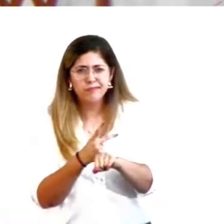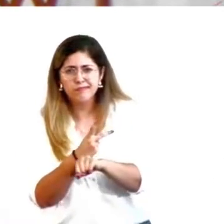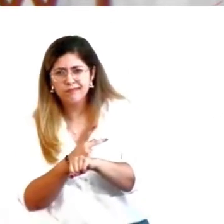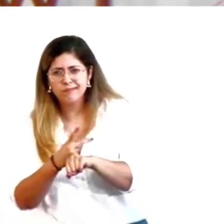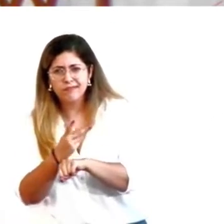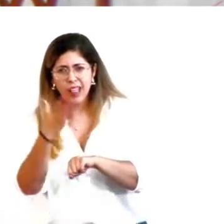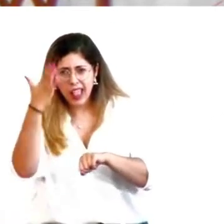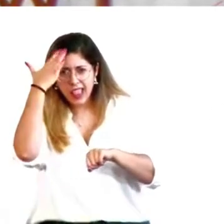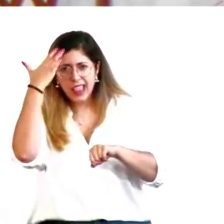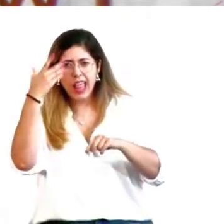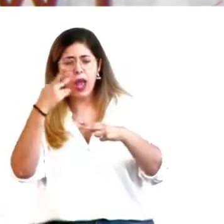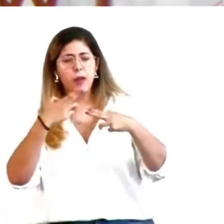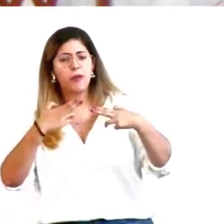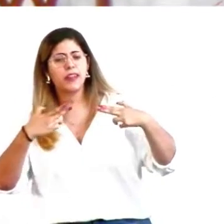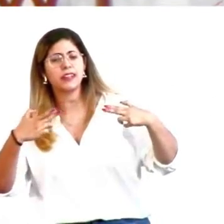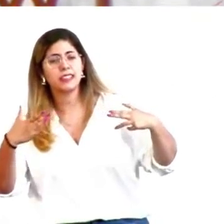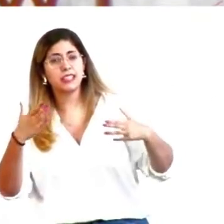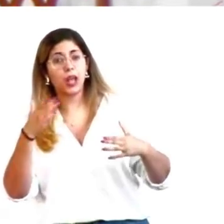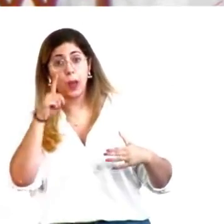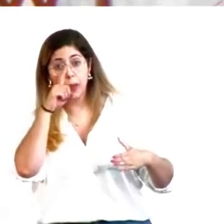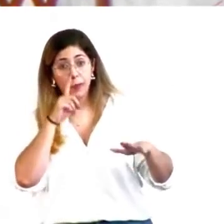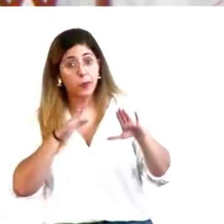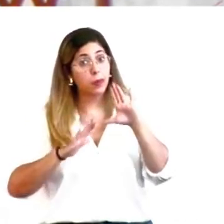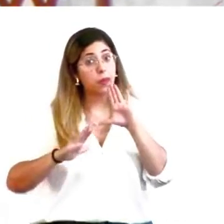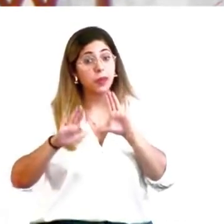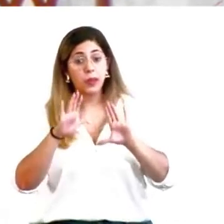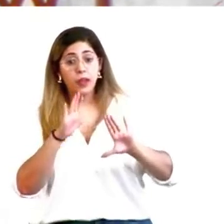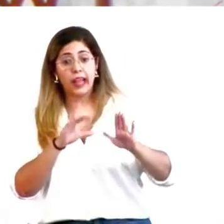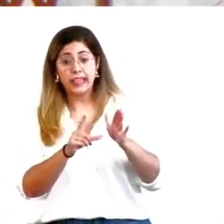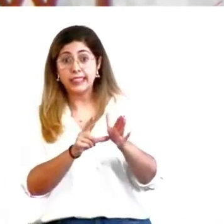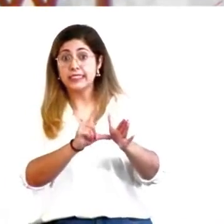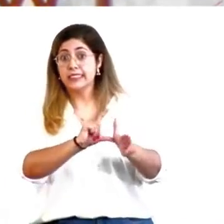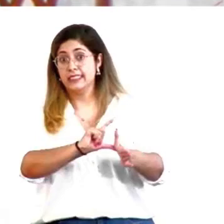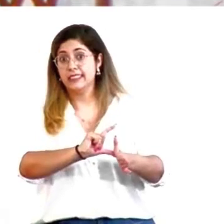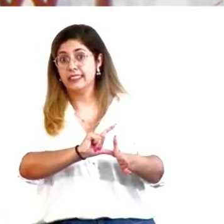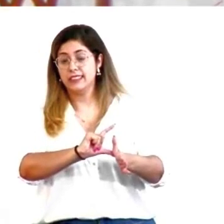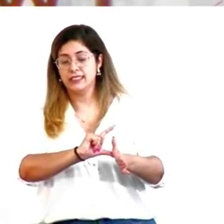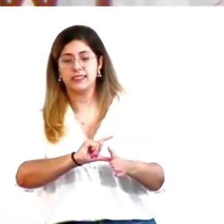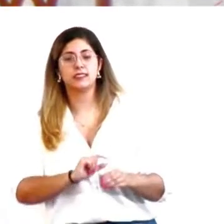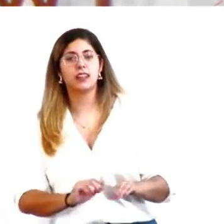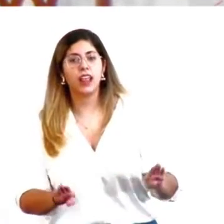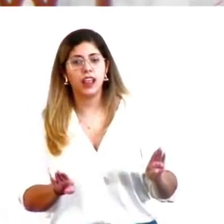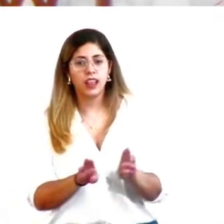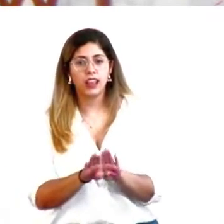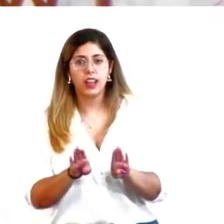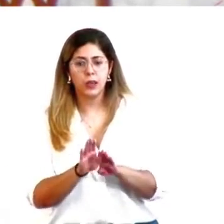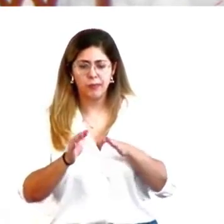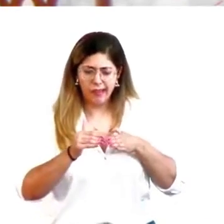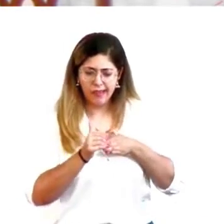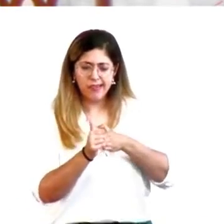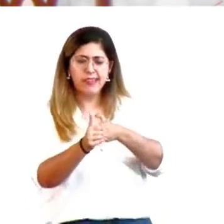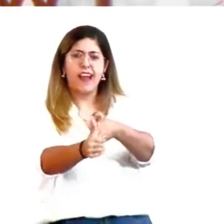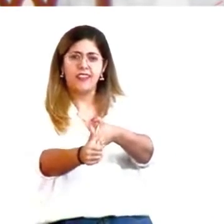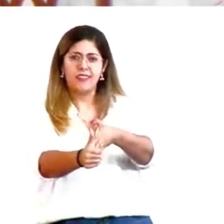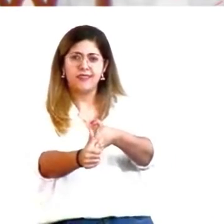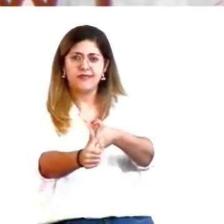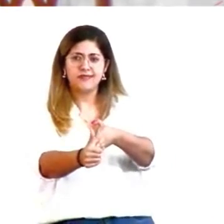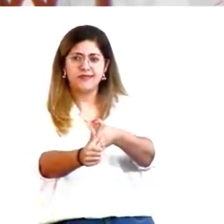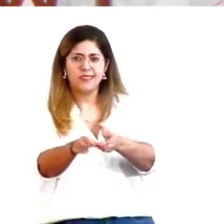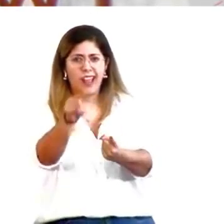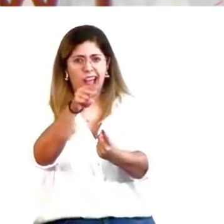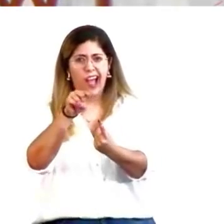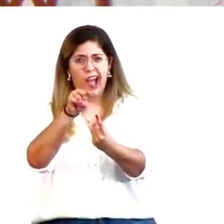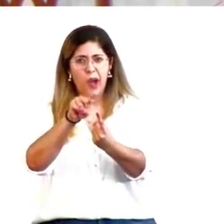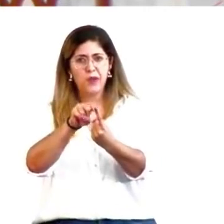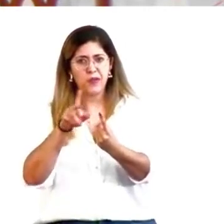ele sabe prudentemente se preparar e ser dirigido para não se desviar por